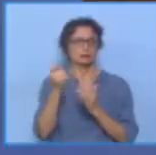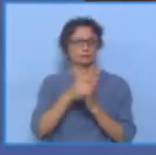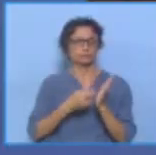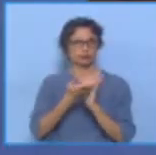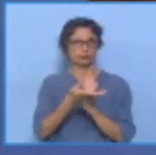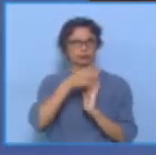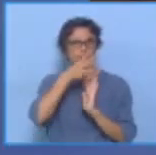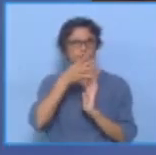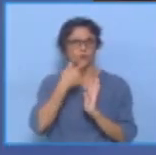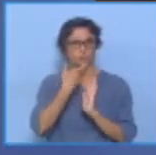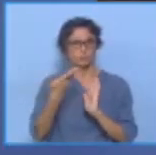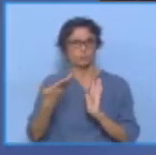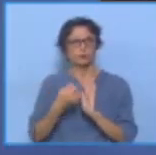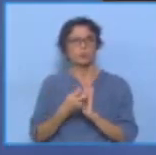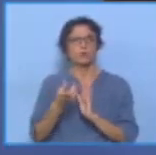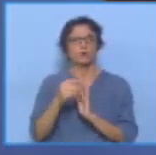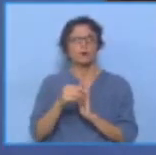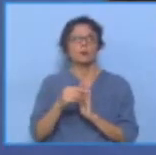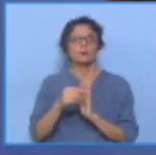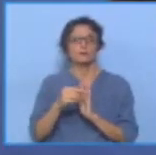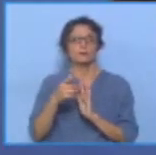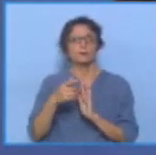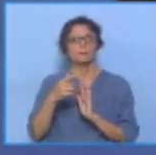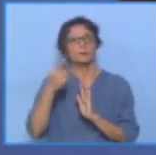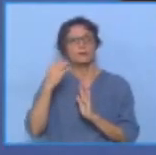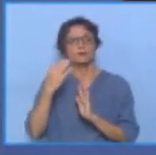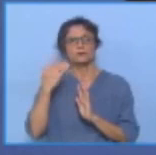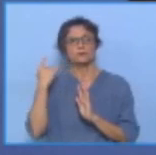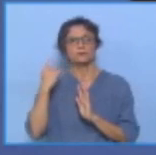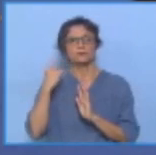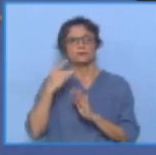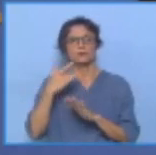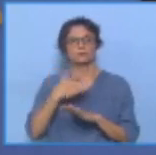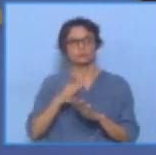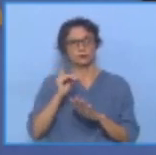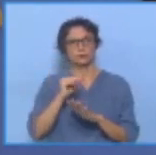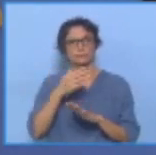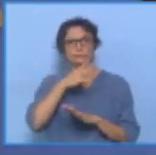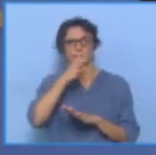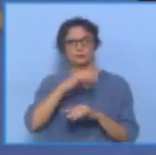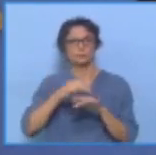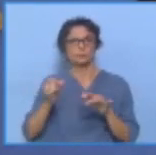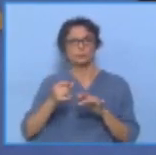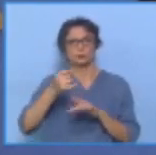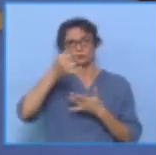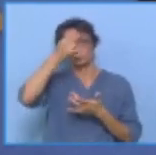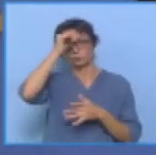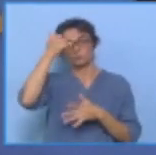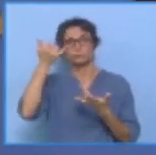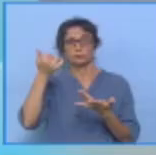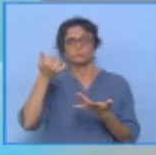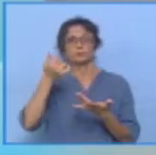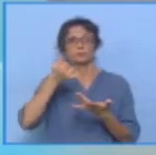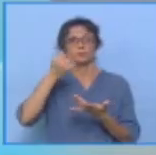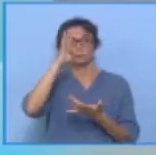e sobretudo, até eu já partilhei lá na redação, todos os domingos do Papa têm grandes celebrações no Vaticano